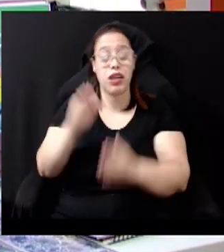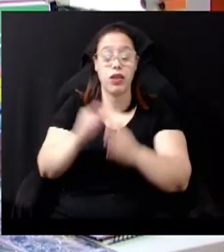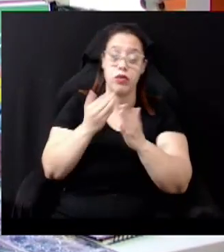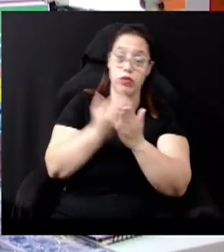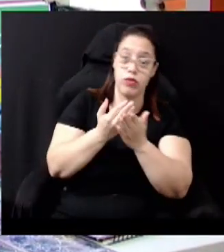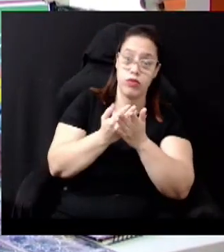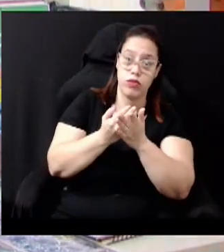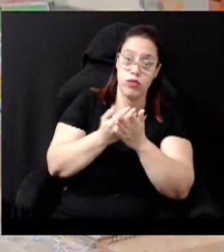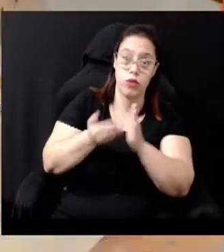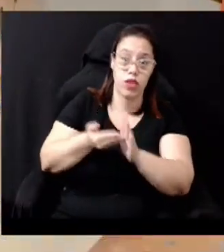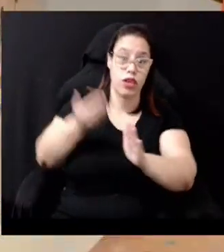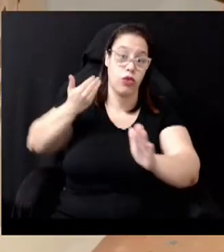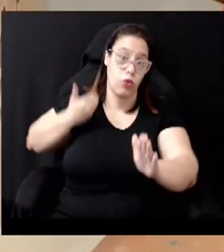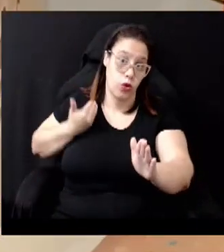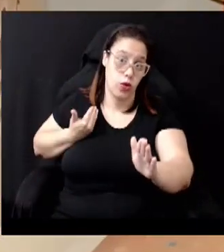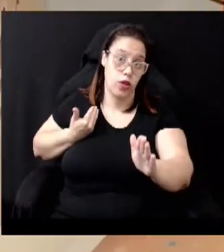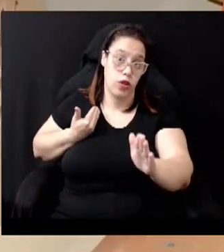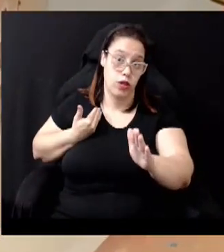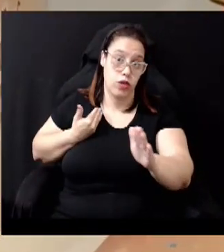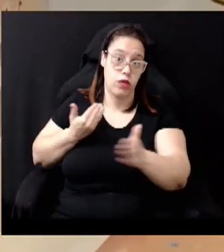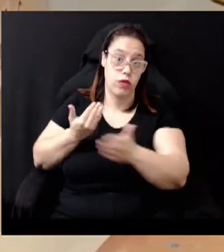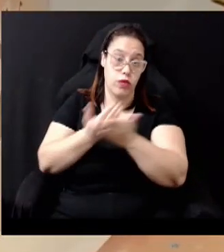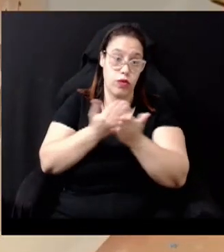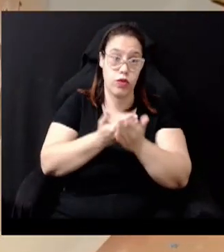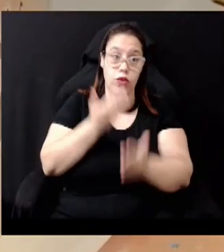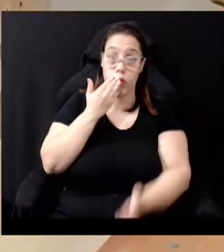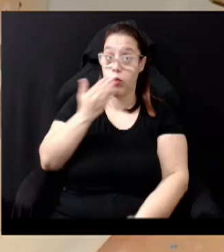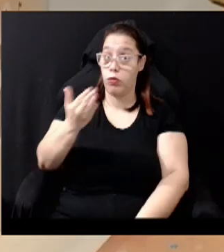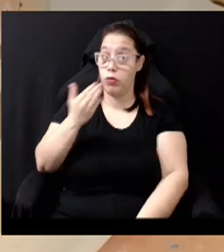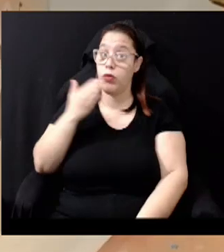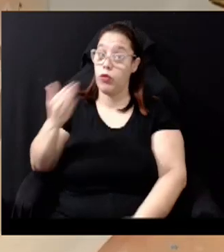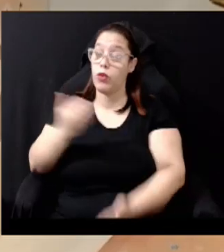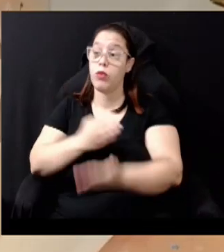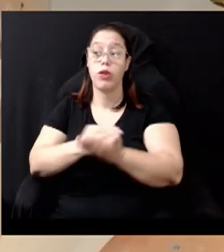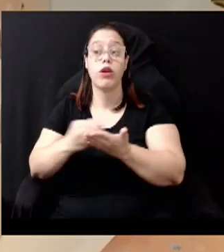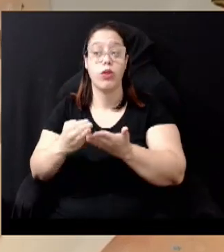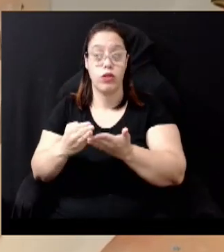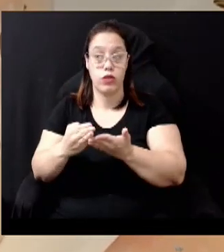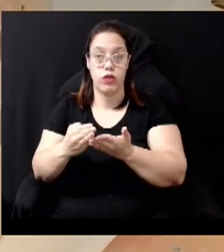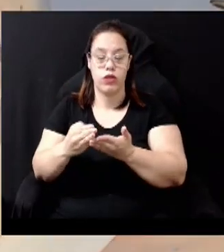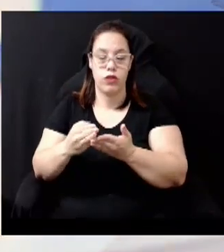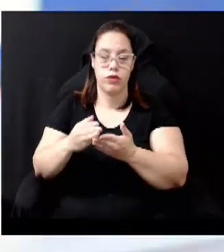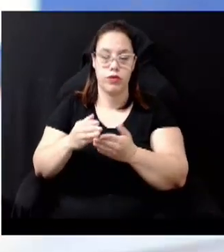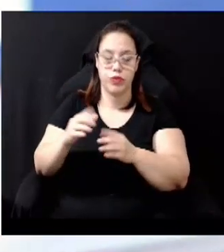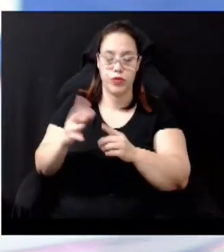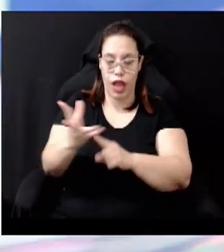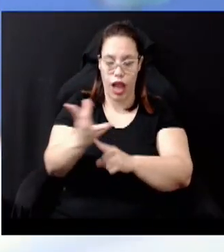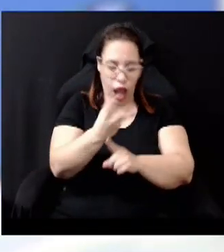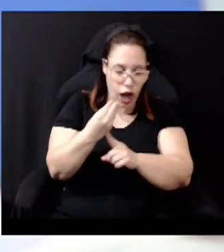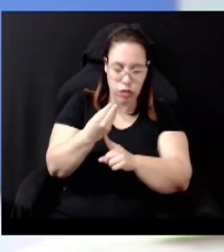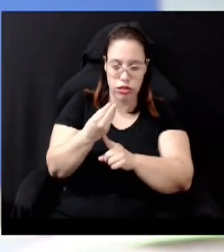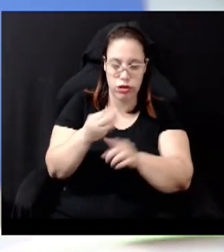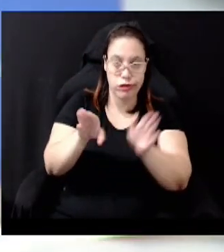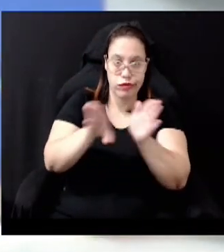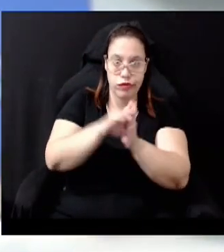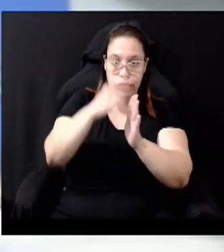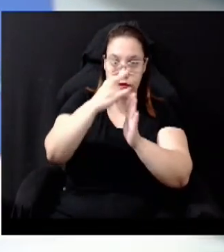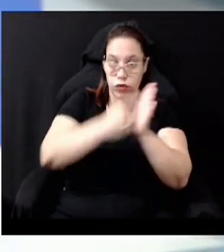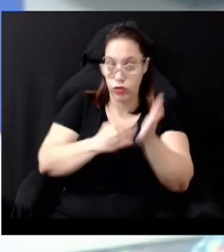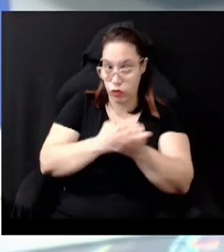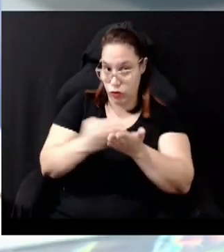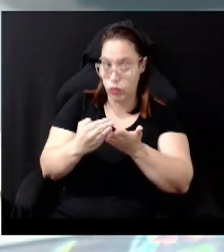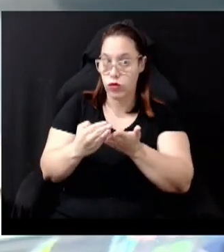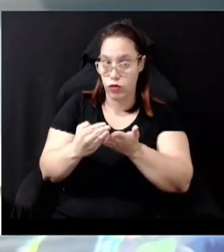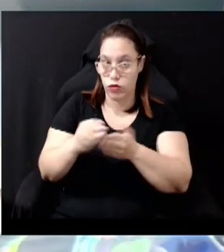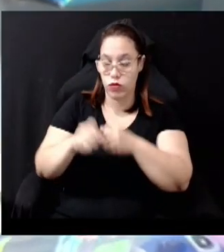trás, algumas aulas que vão pedindo material conforme as aulas começam, então, por exemplo, artes, conforme chega a lista no comecinho do ano letivo,